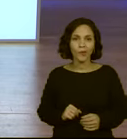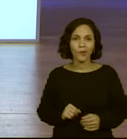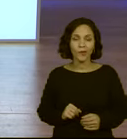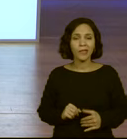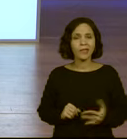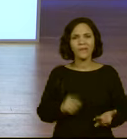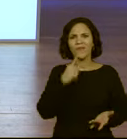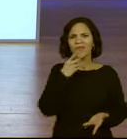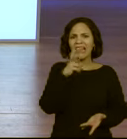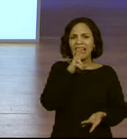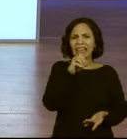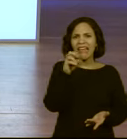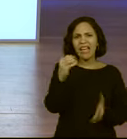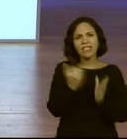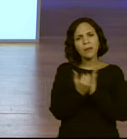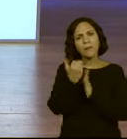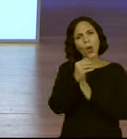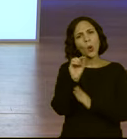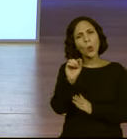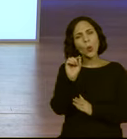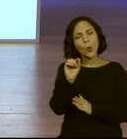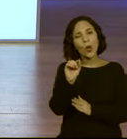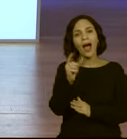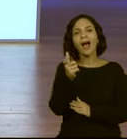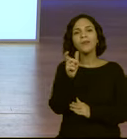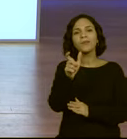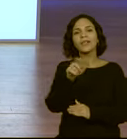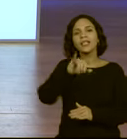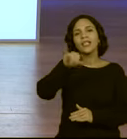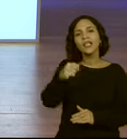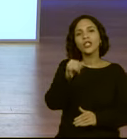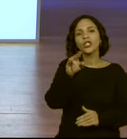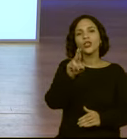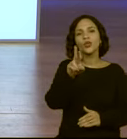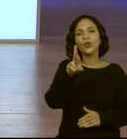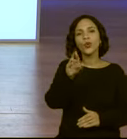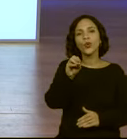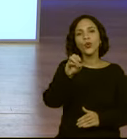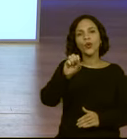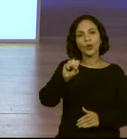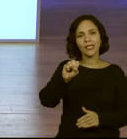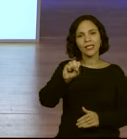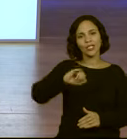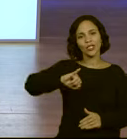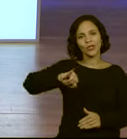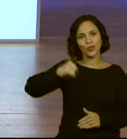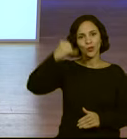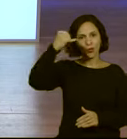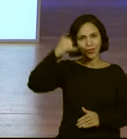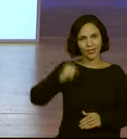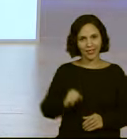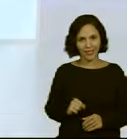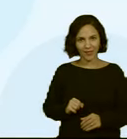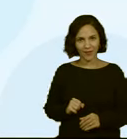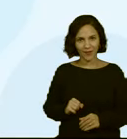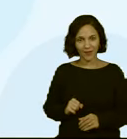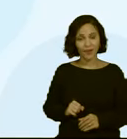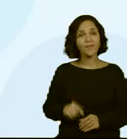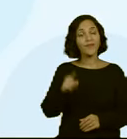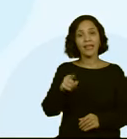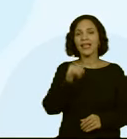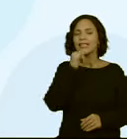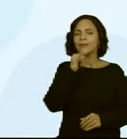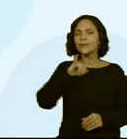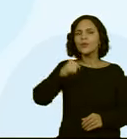esses r$ 500 a mais é o que a gente chama de juros tá então juros é